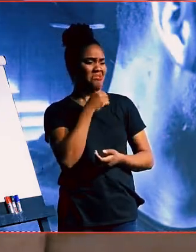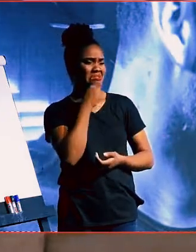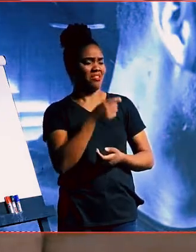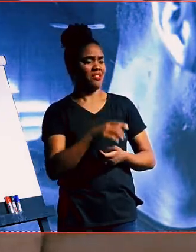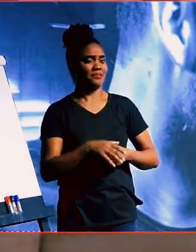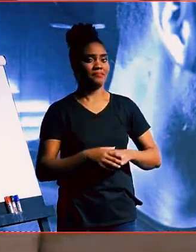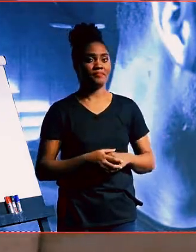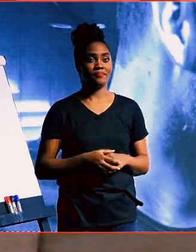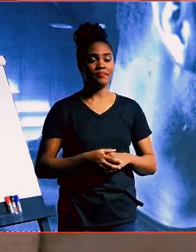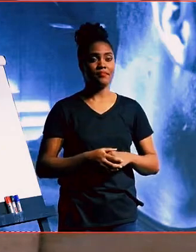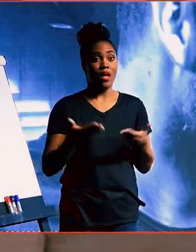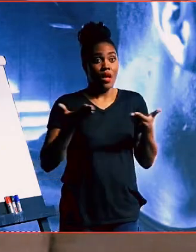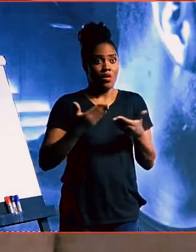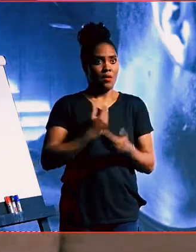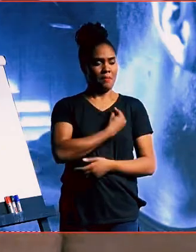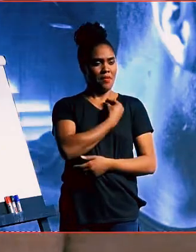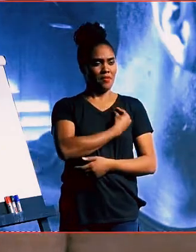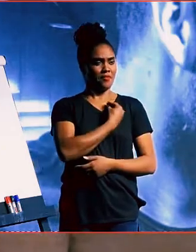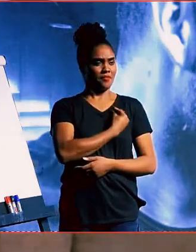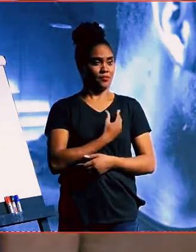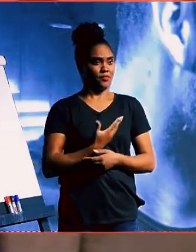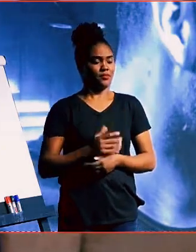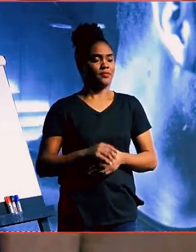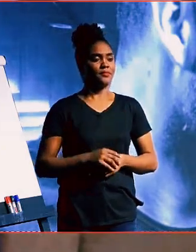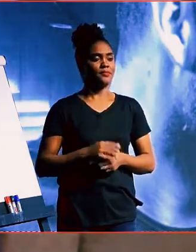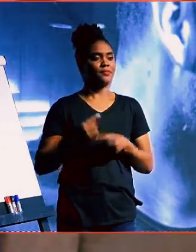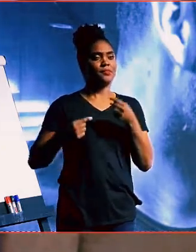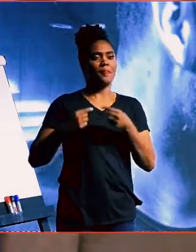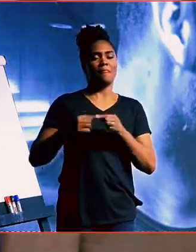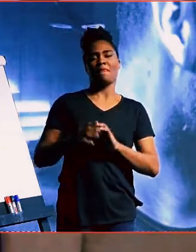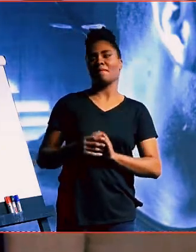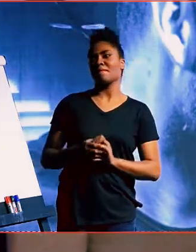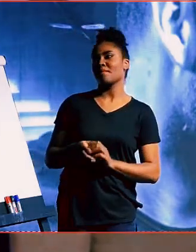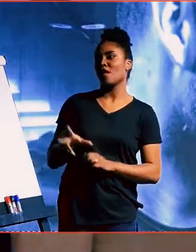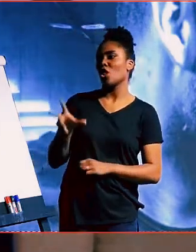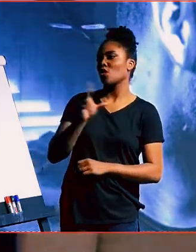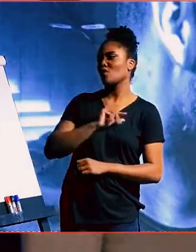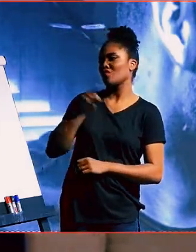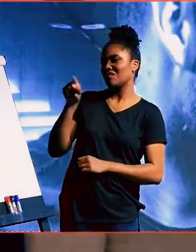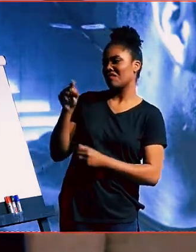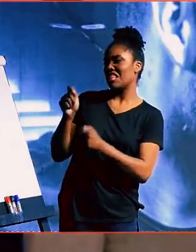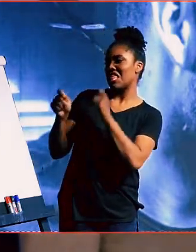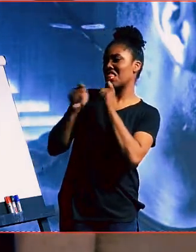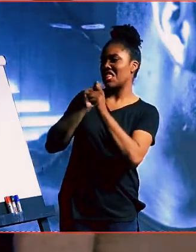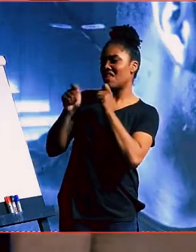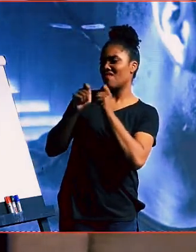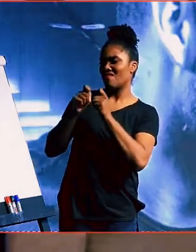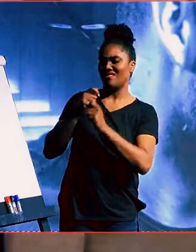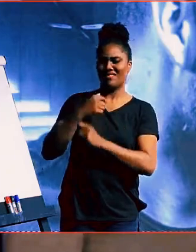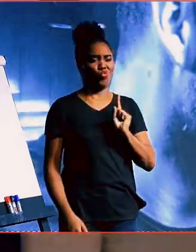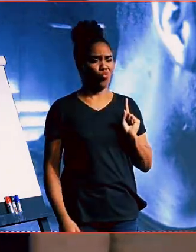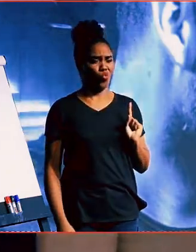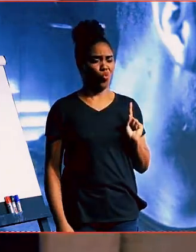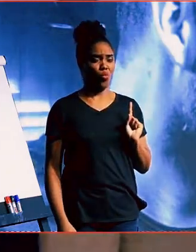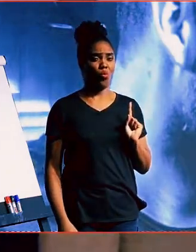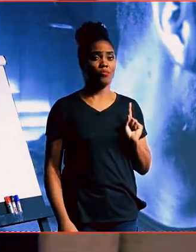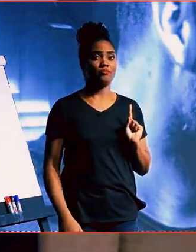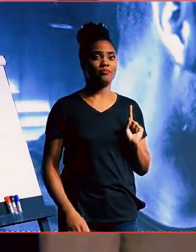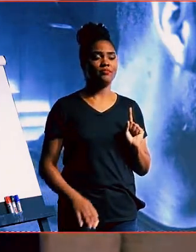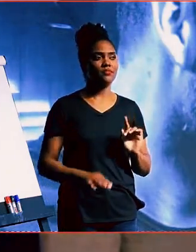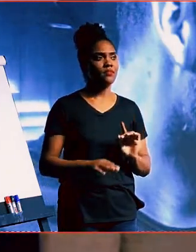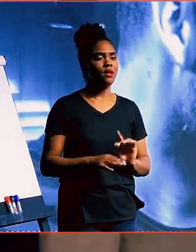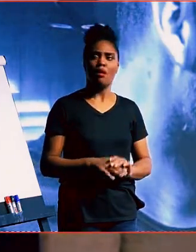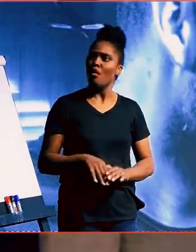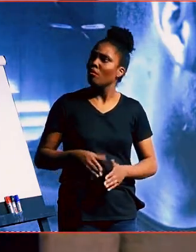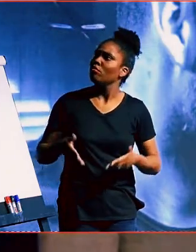era da minha vida né da política alguém fala essa entrevista com fulano e muitas vezes meu coração fala não vai Tem gente que fala